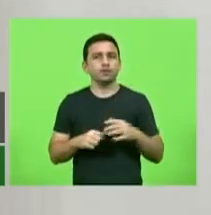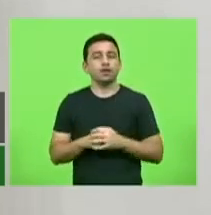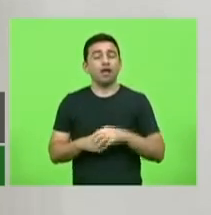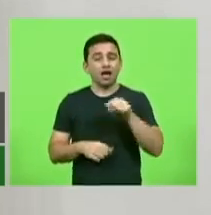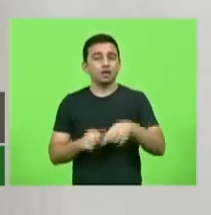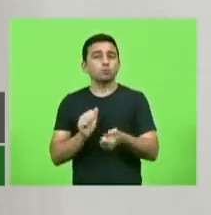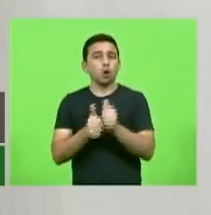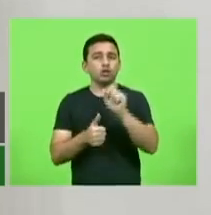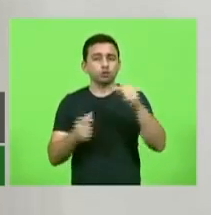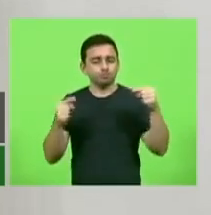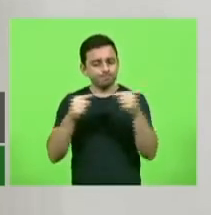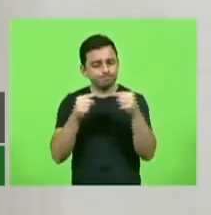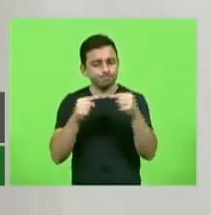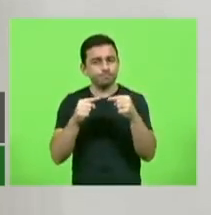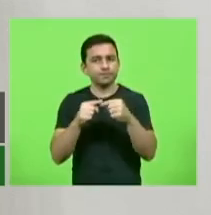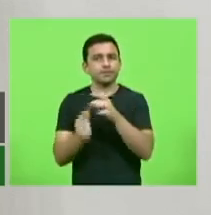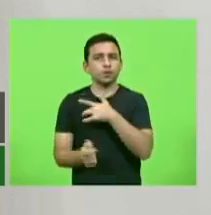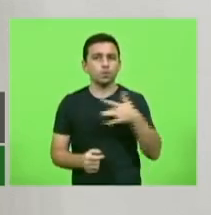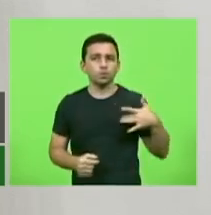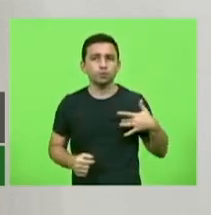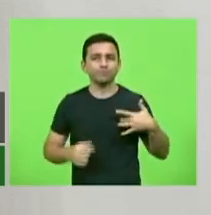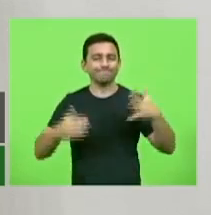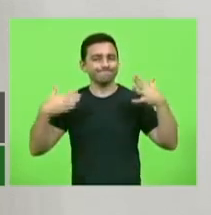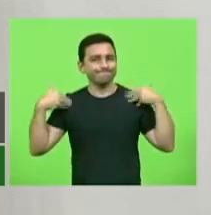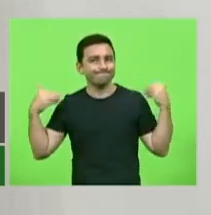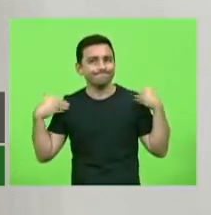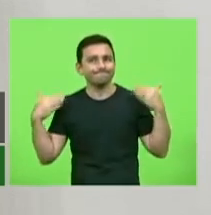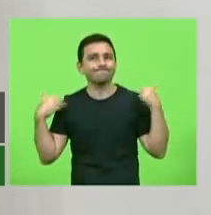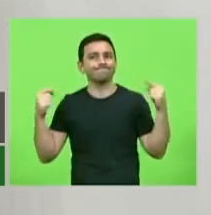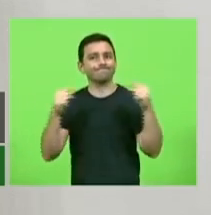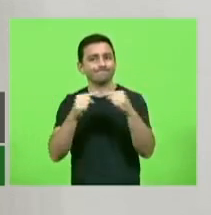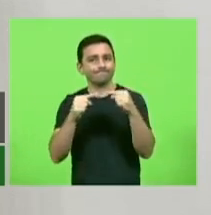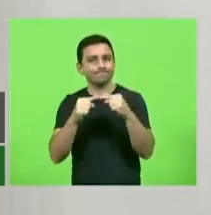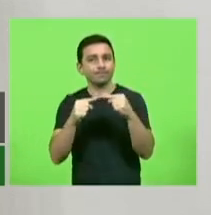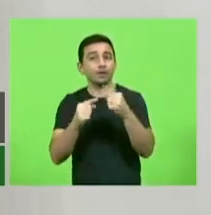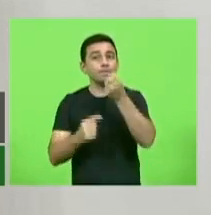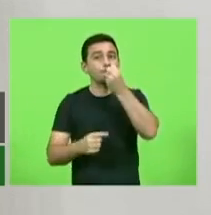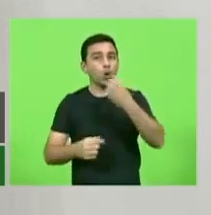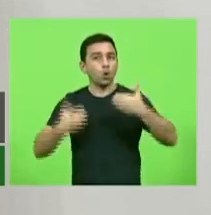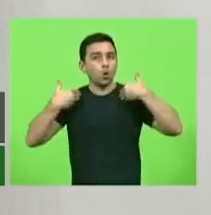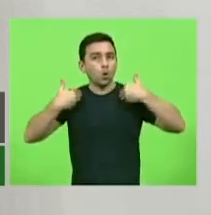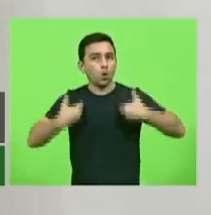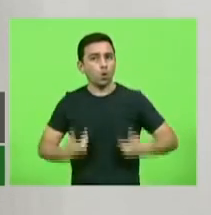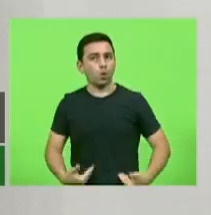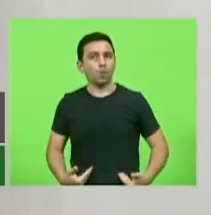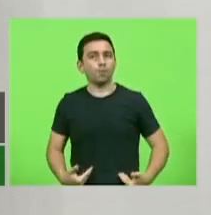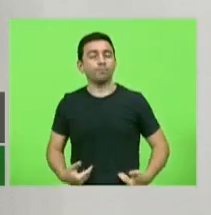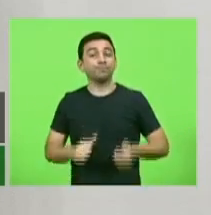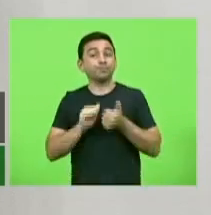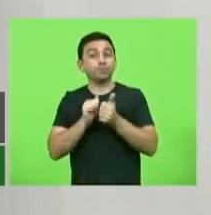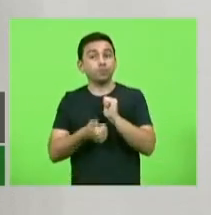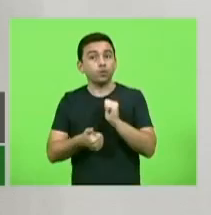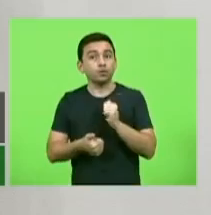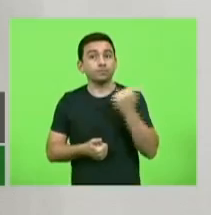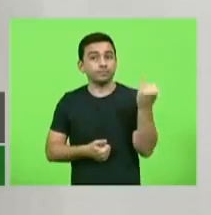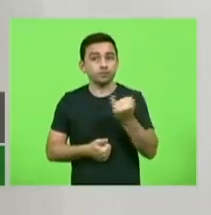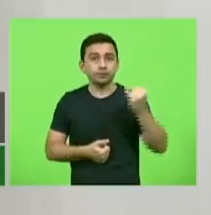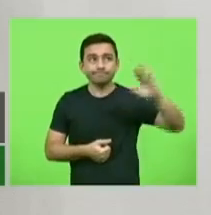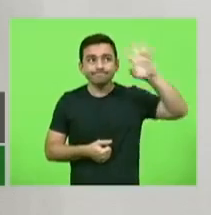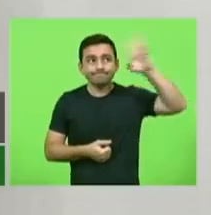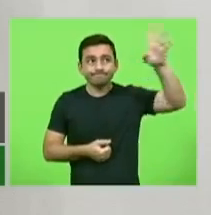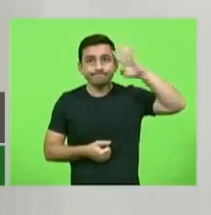saúde esporte e lazer Esporte faz bem para o corpo Esporte faz bem para